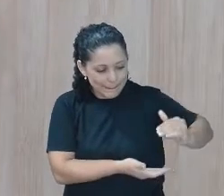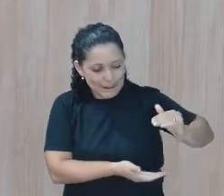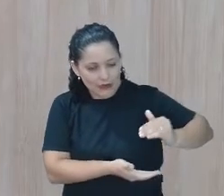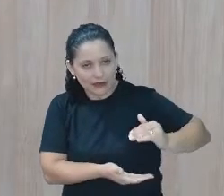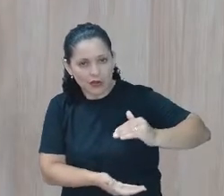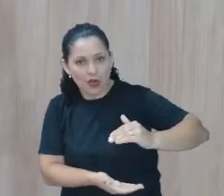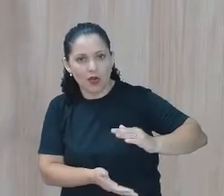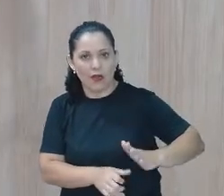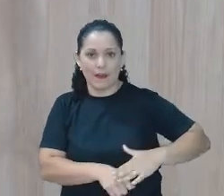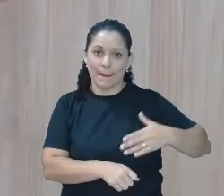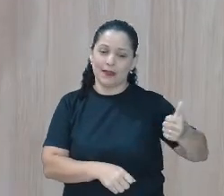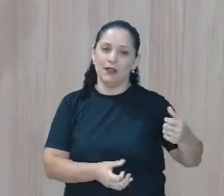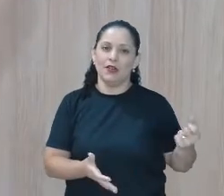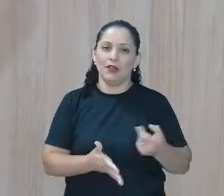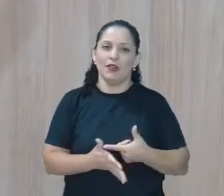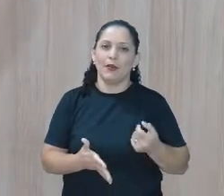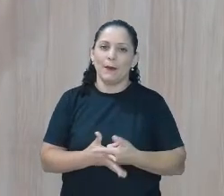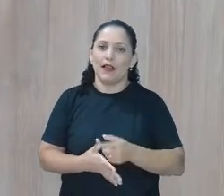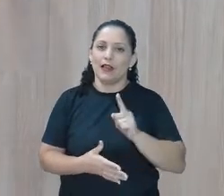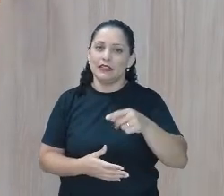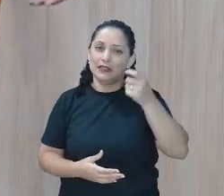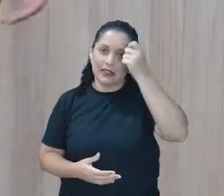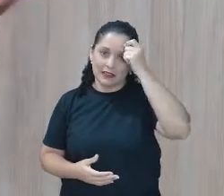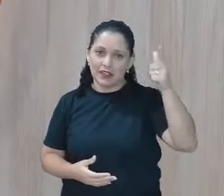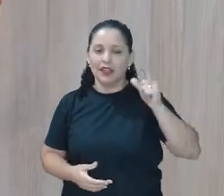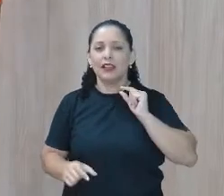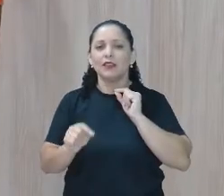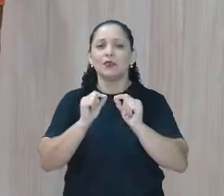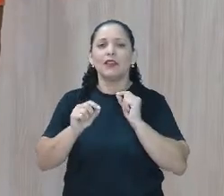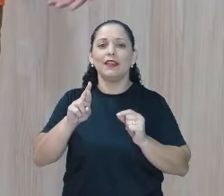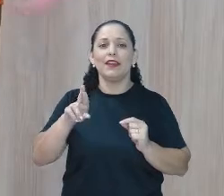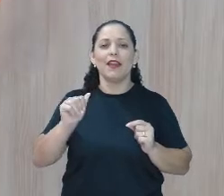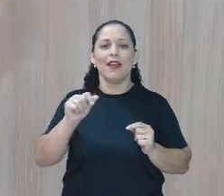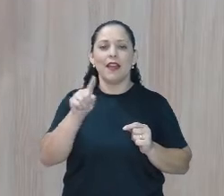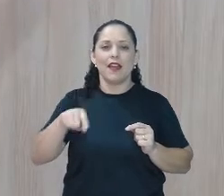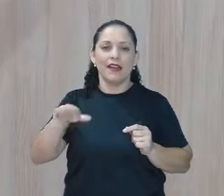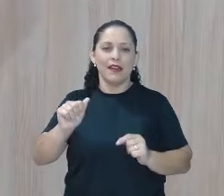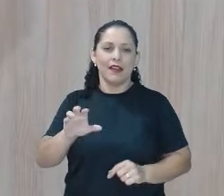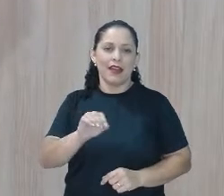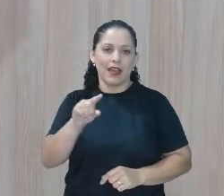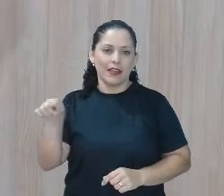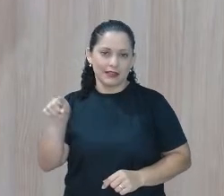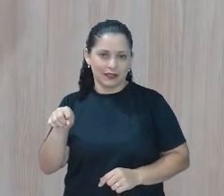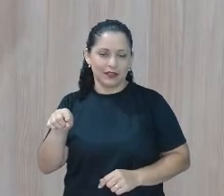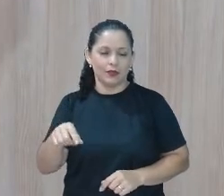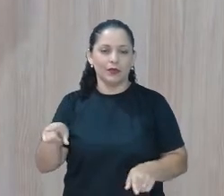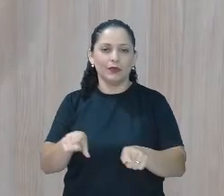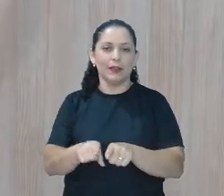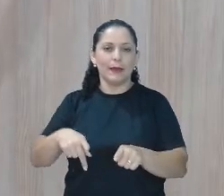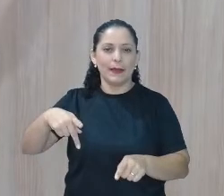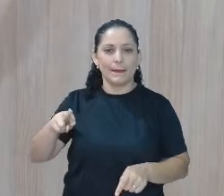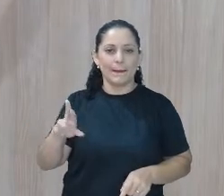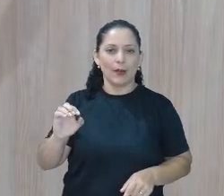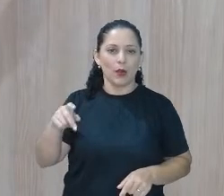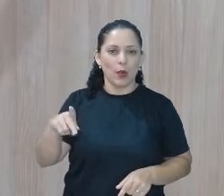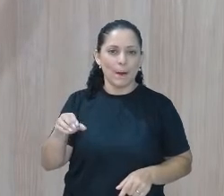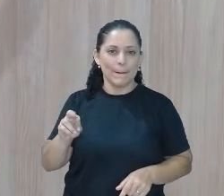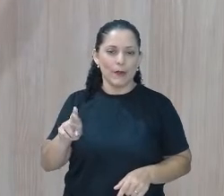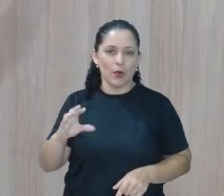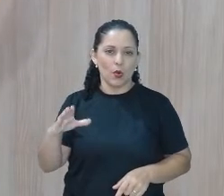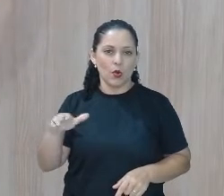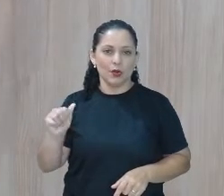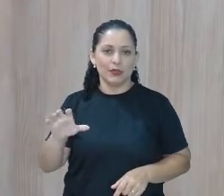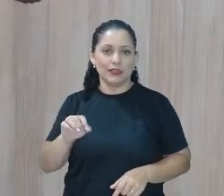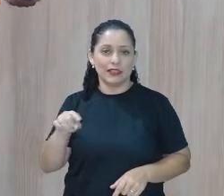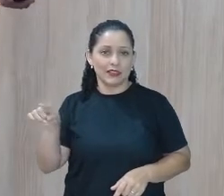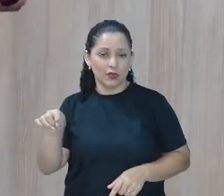de 200 gramas. Isso aí é a ideia de razão e de proporção que estamos vendo na aula de hoje. E muitas vezes a gente chega no